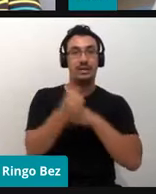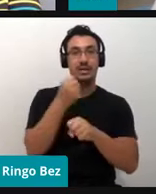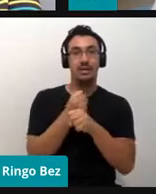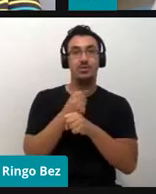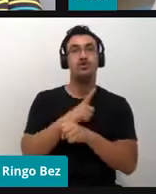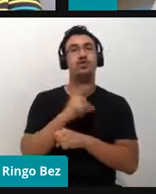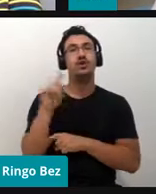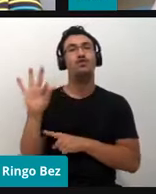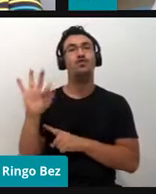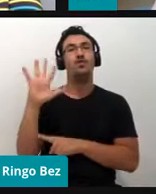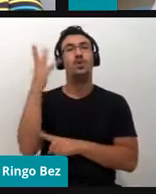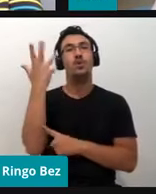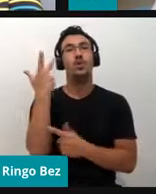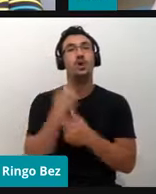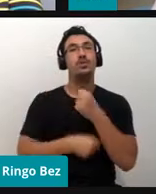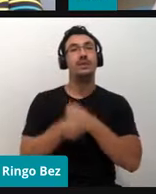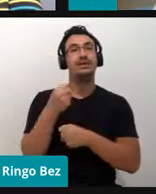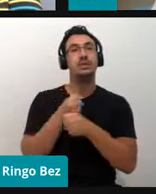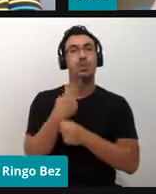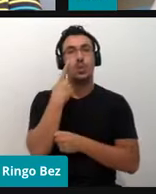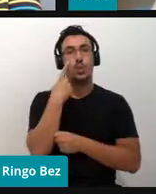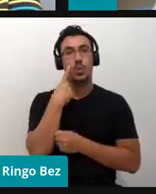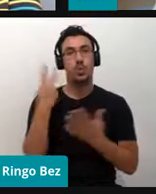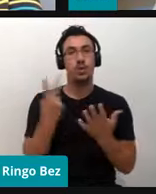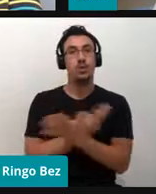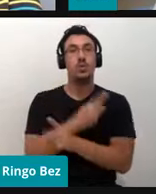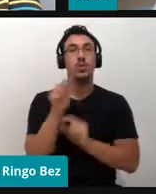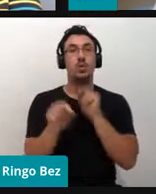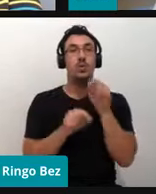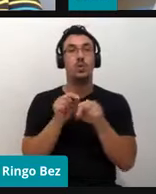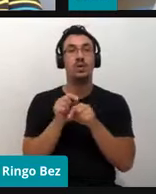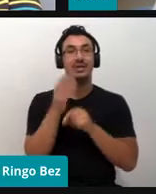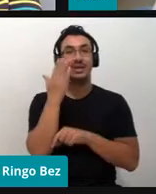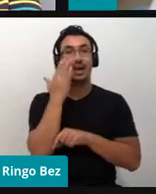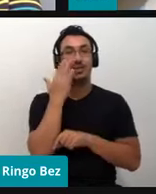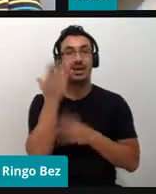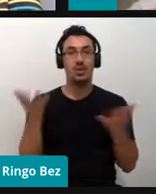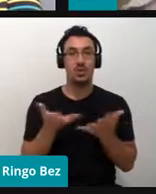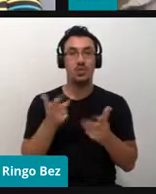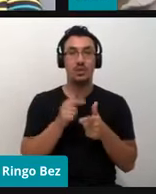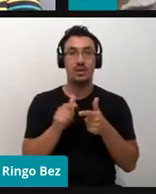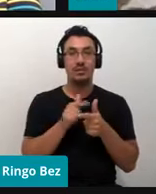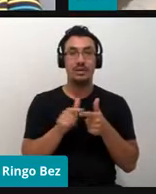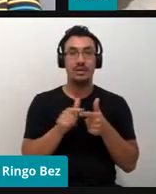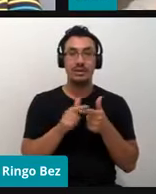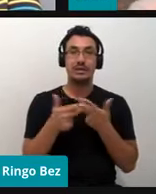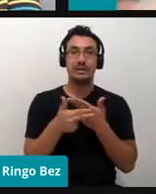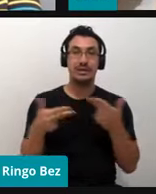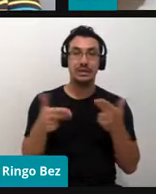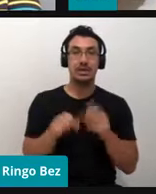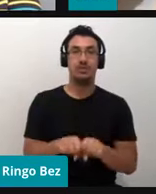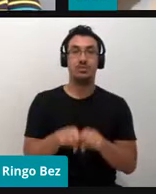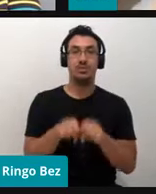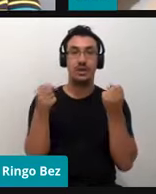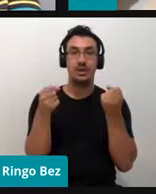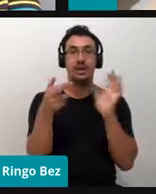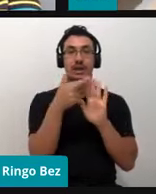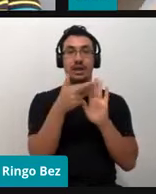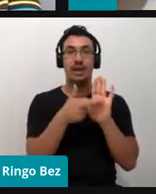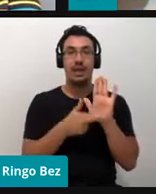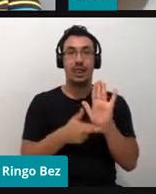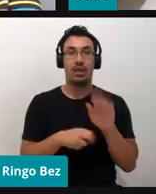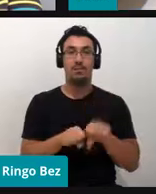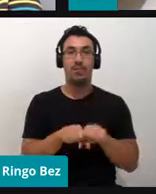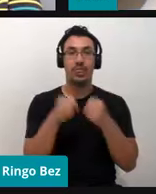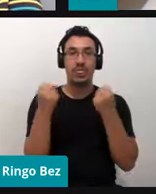fenômeno que decorre de uma certa desregulamentação que nós estamos vendo, e uma certa, digamos assim, porteiras abertas, para usar